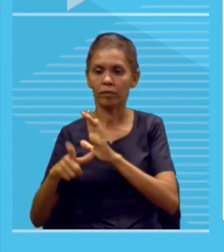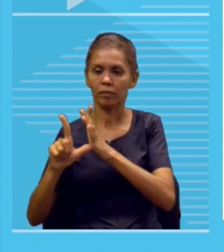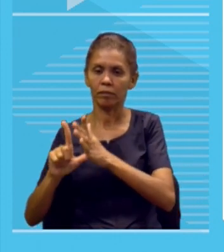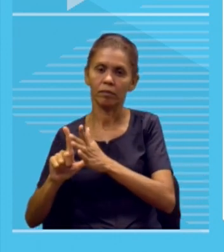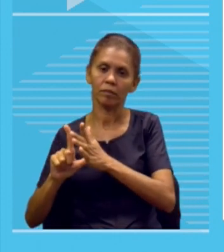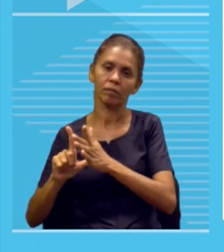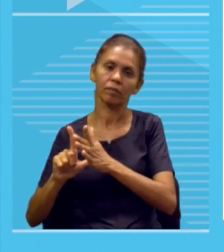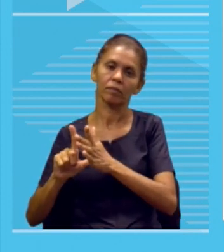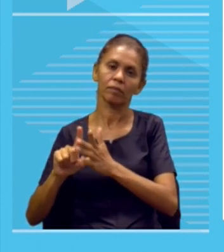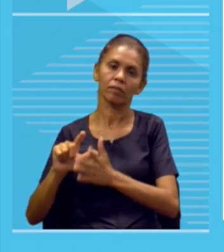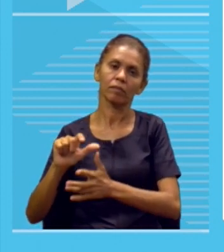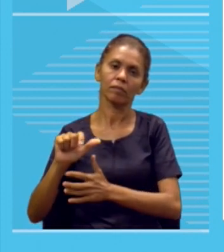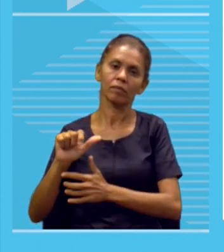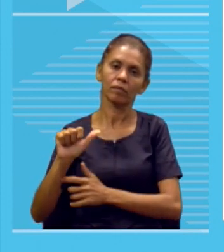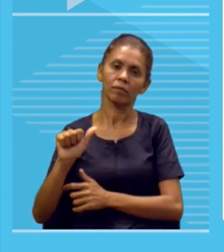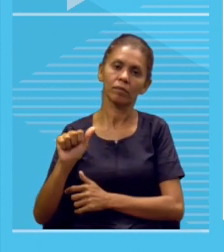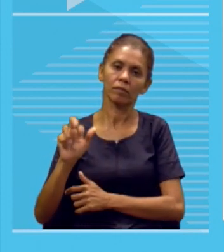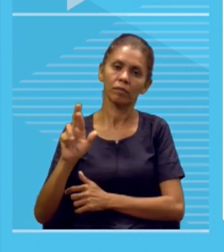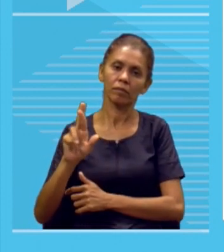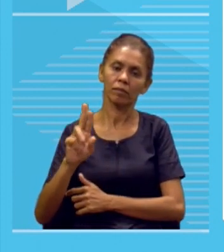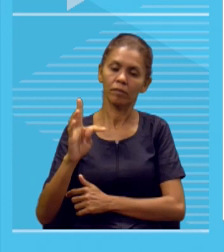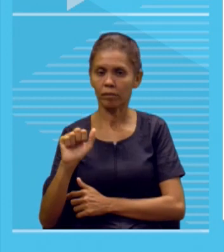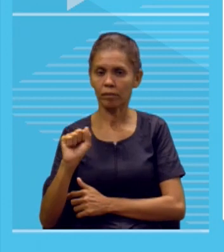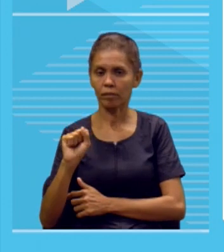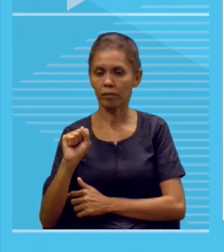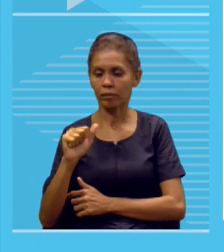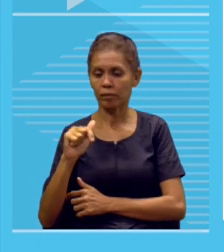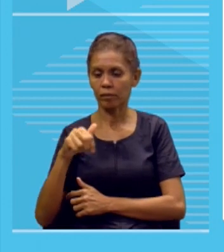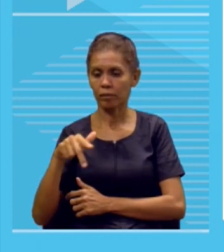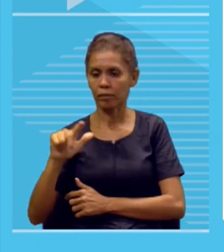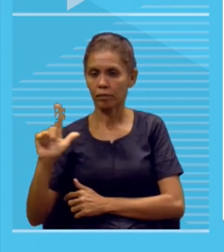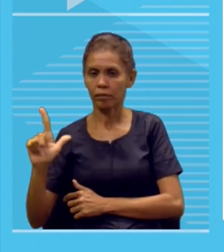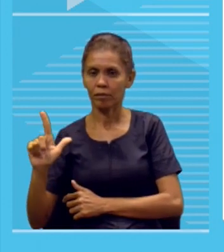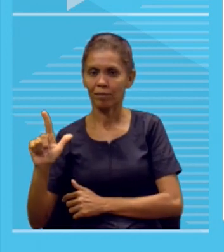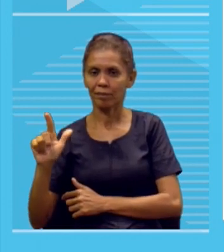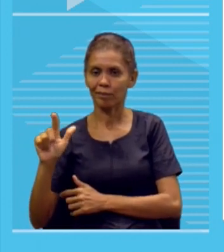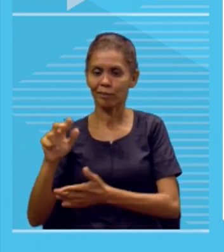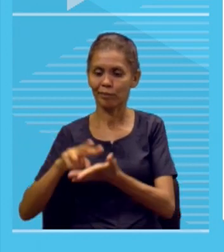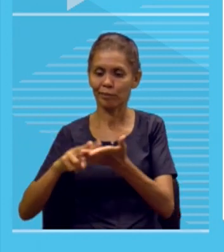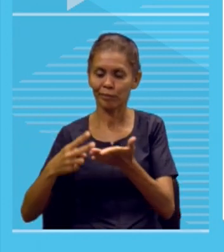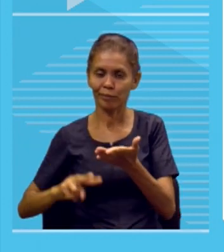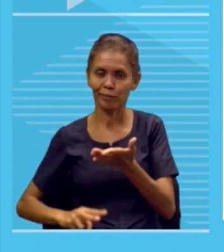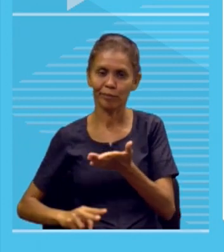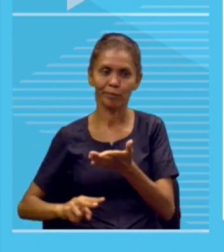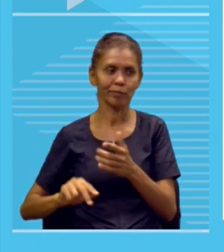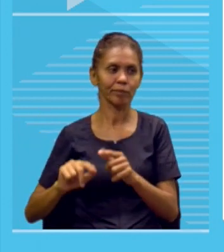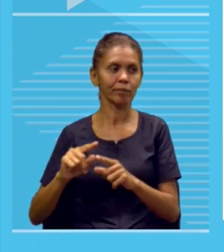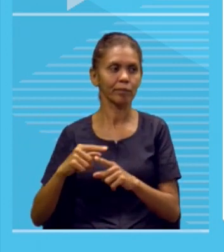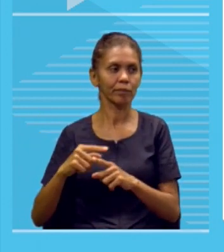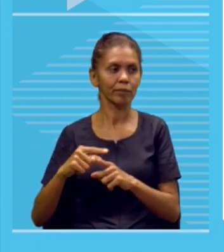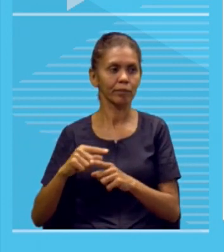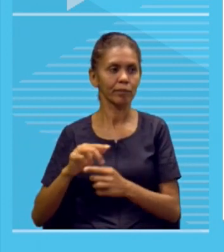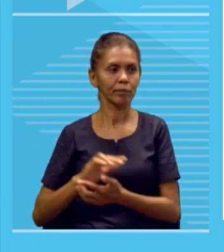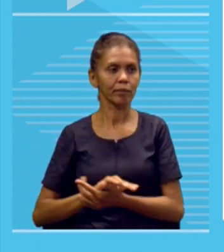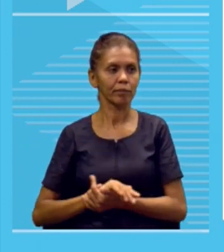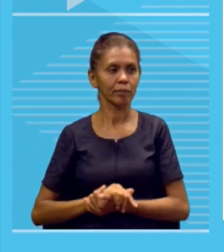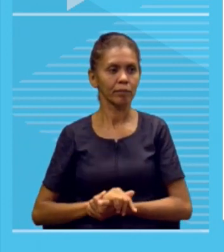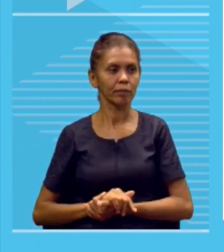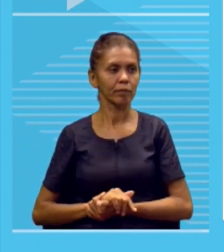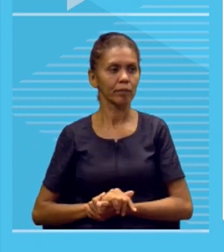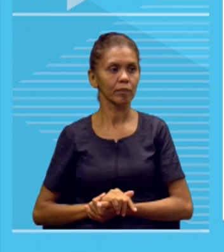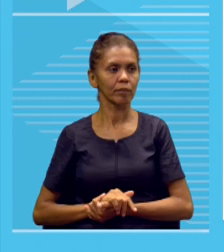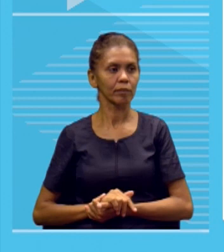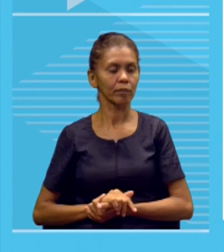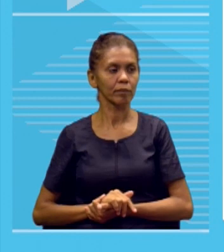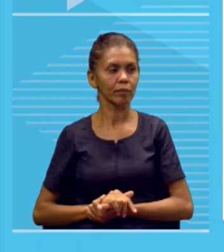mais valorizado. E aí agora no século XIX já tem o quê, né? 100 anos de industrialização na